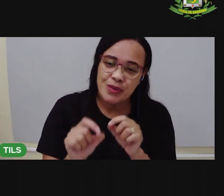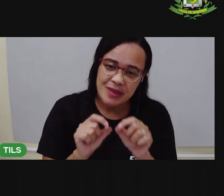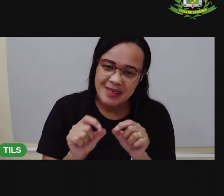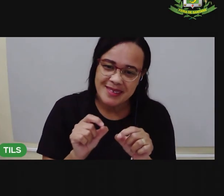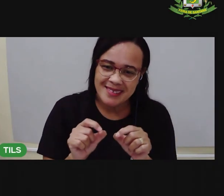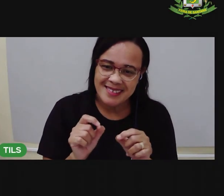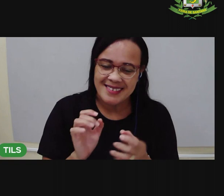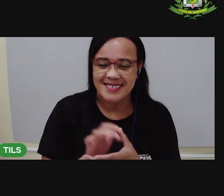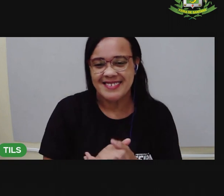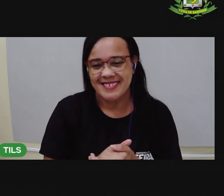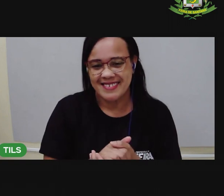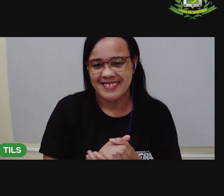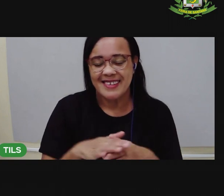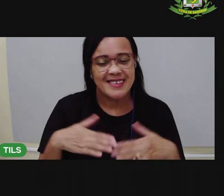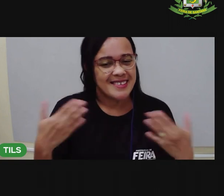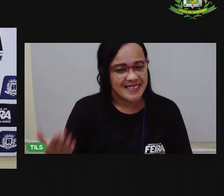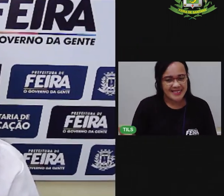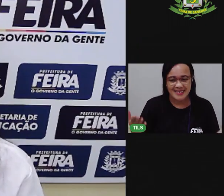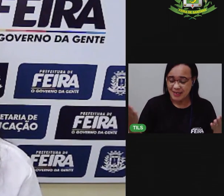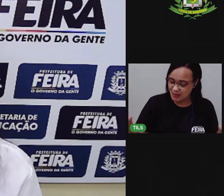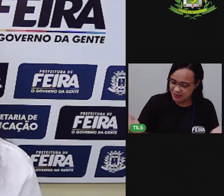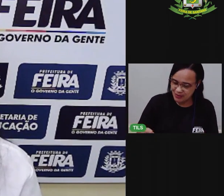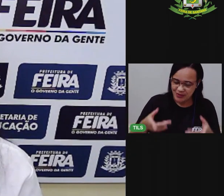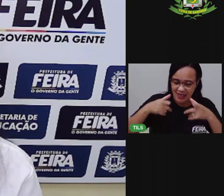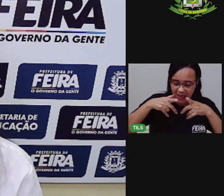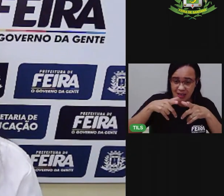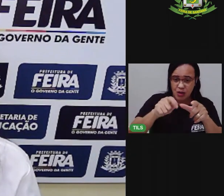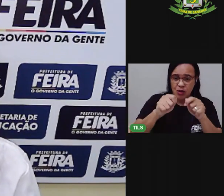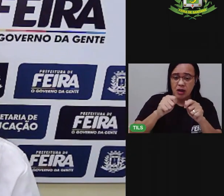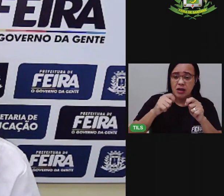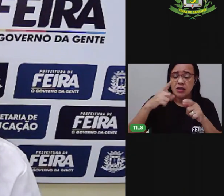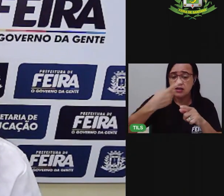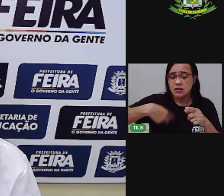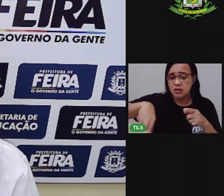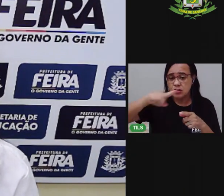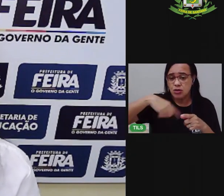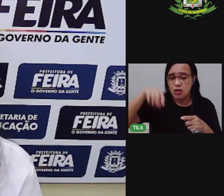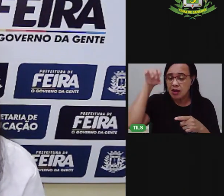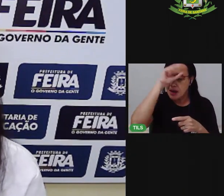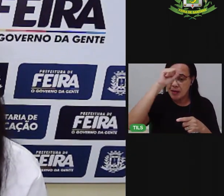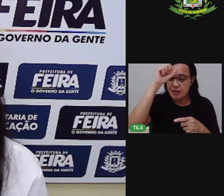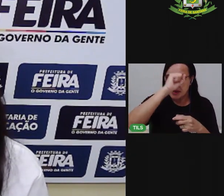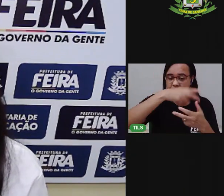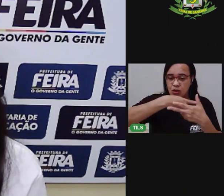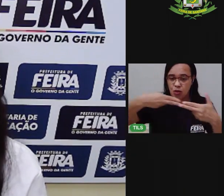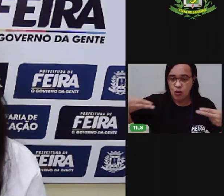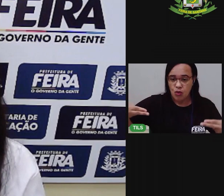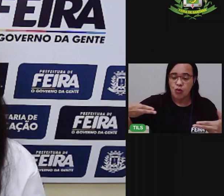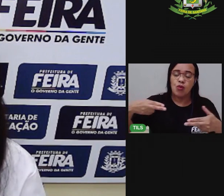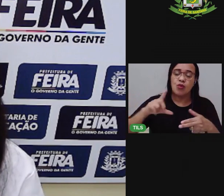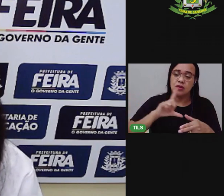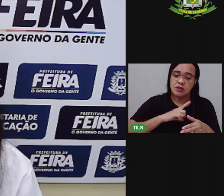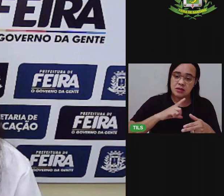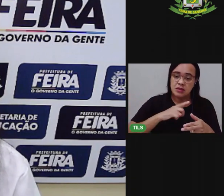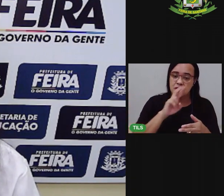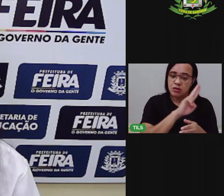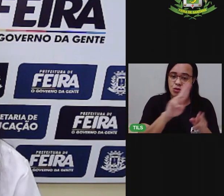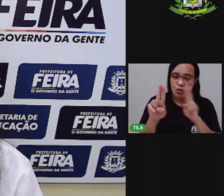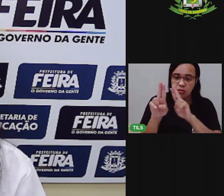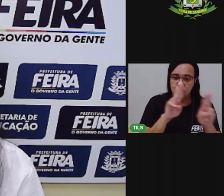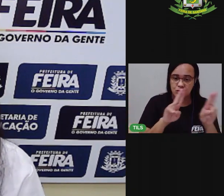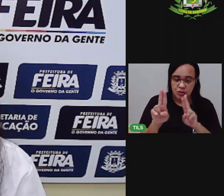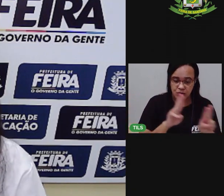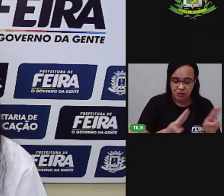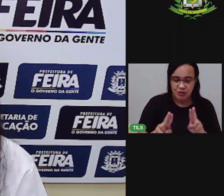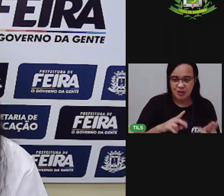Então, criançada, nessa aula de hoje de linguagem, a gente aprendeu sobre o nome dos produtos. Vimos que uma cesta, né,